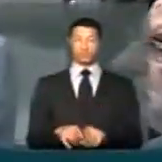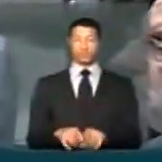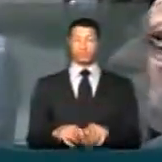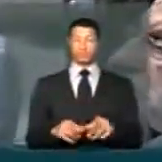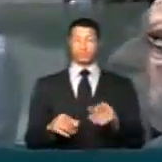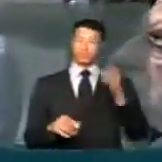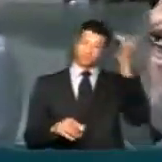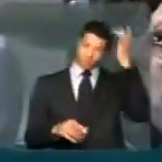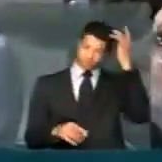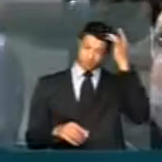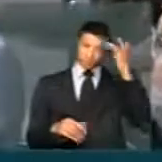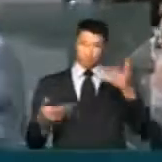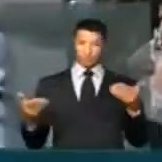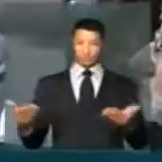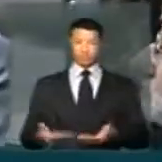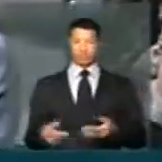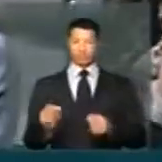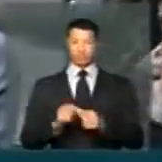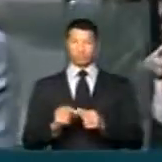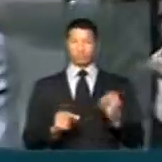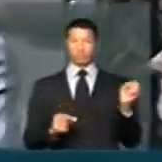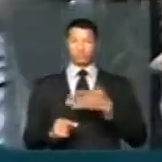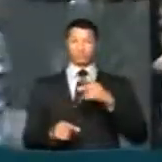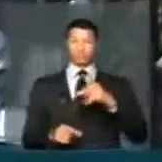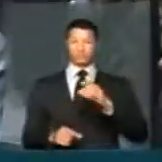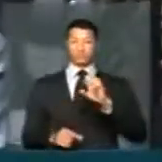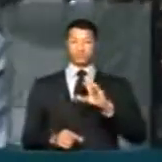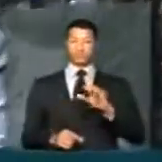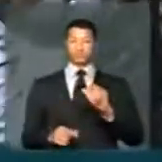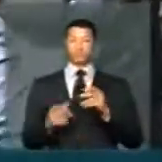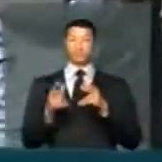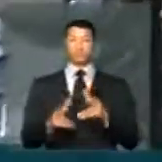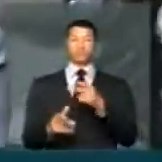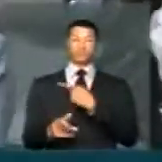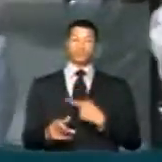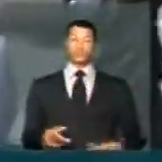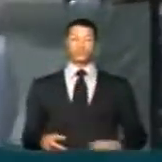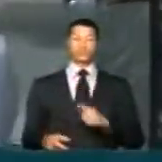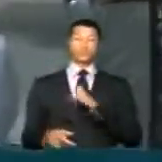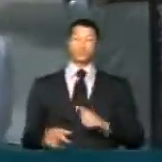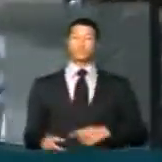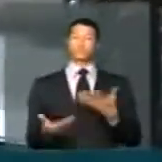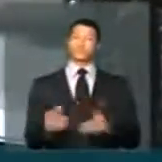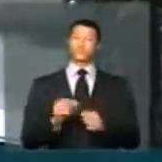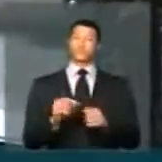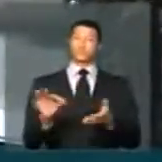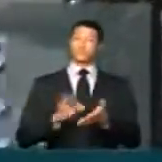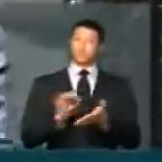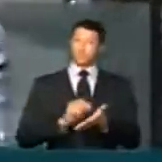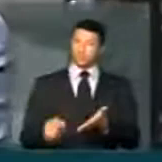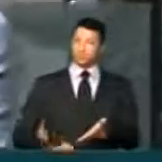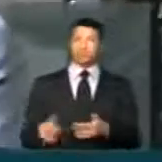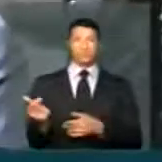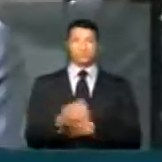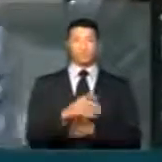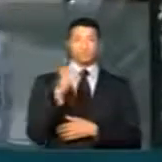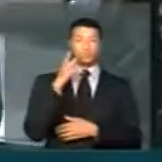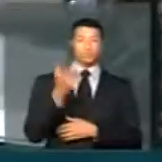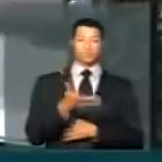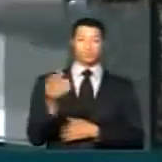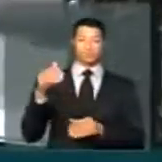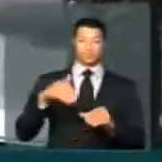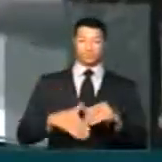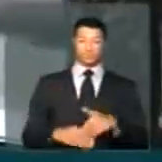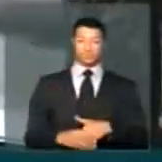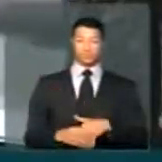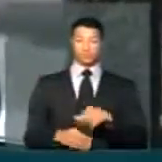é um absurdo agora se fazer uma nova PEC, como o governo quer, colher novas assinaturas, para que a gente possa